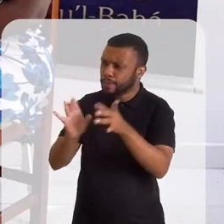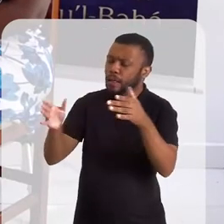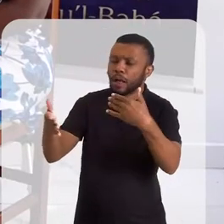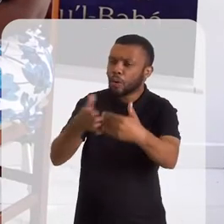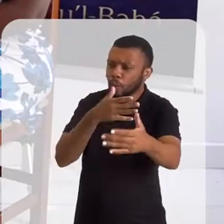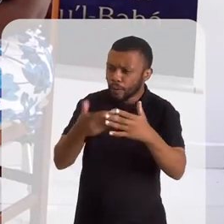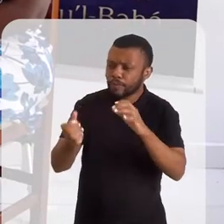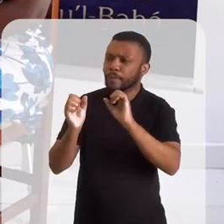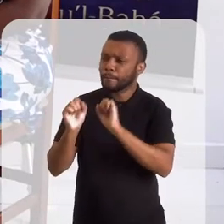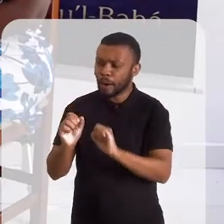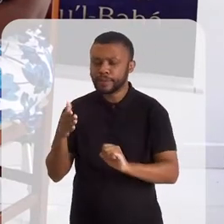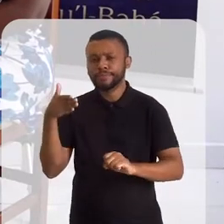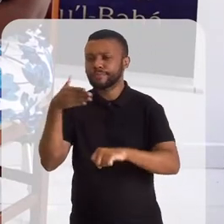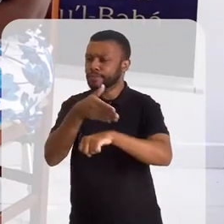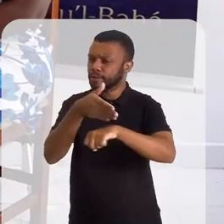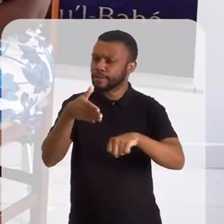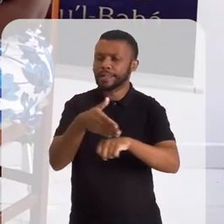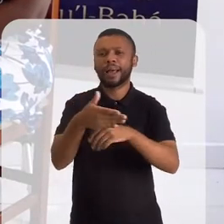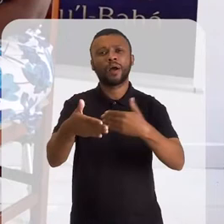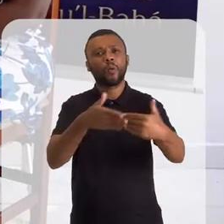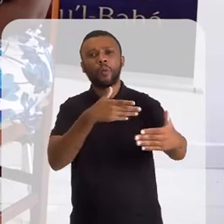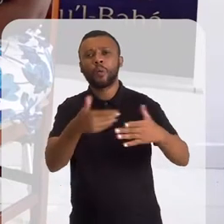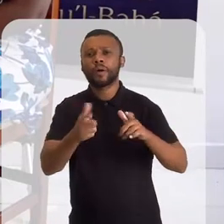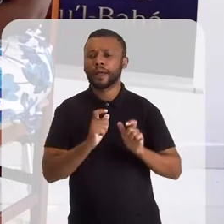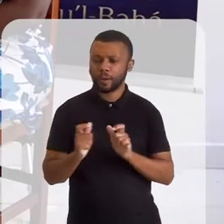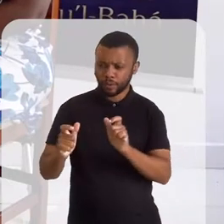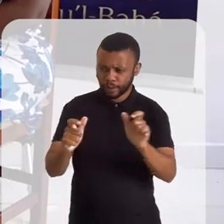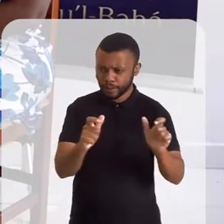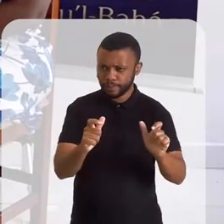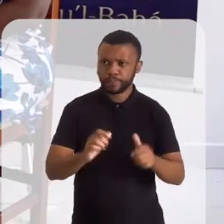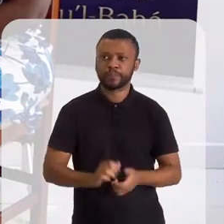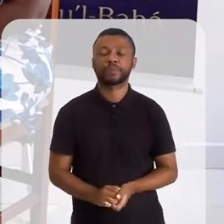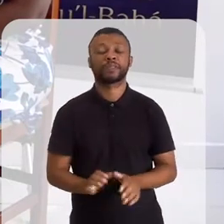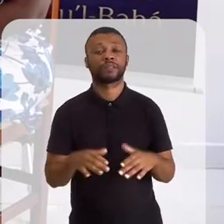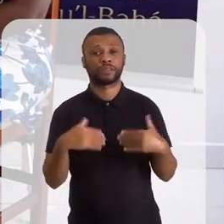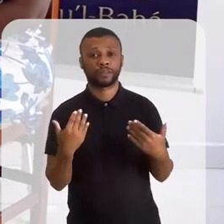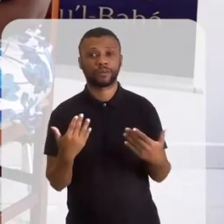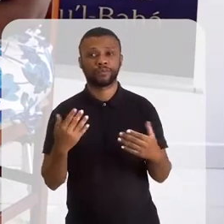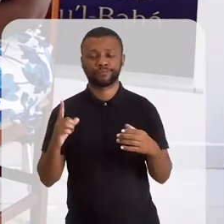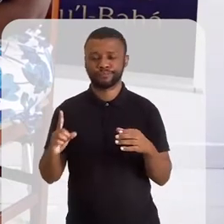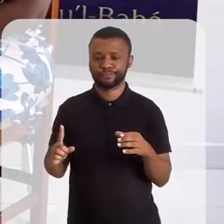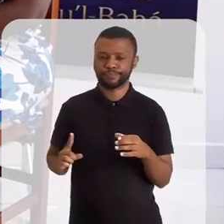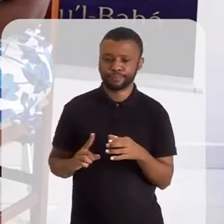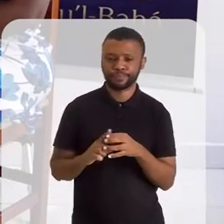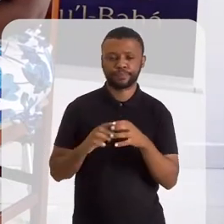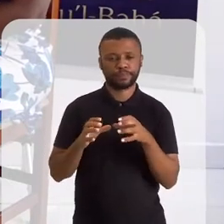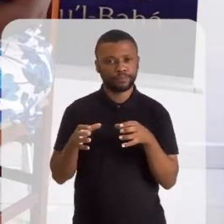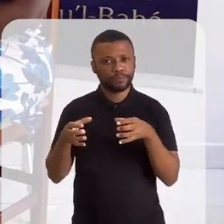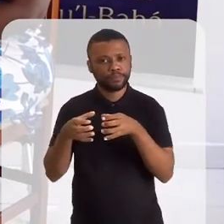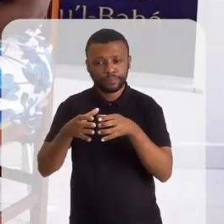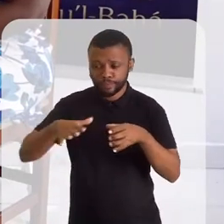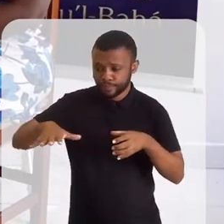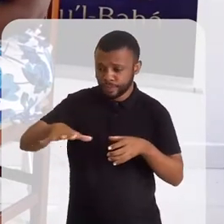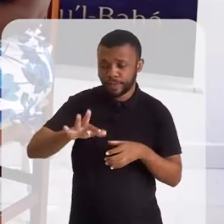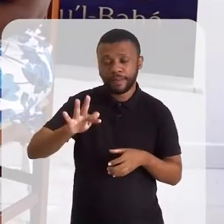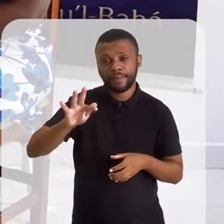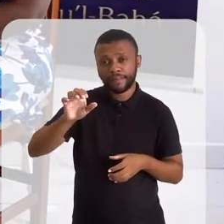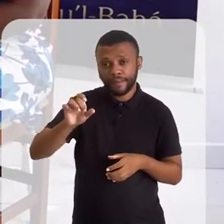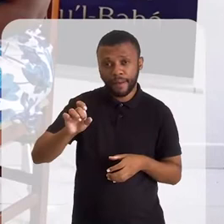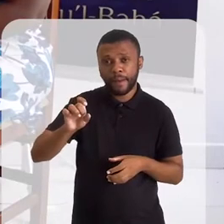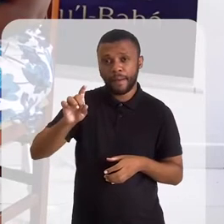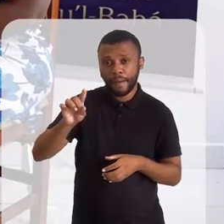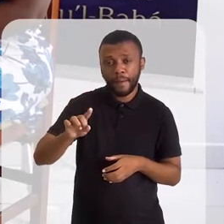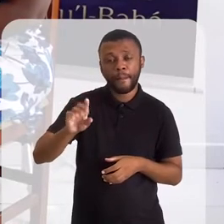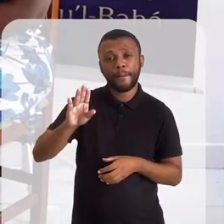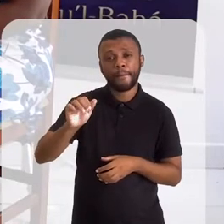lugares. É liberado também qualquer lugar, vocês podem frequentar qualquer lugar. Então, faz parte